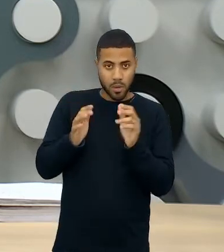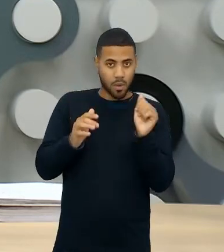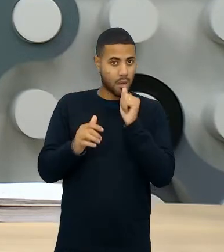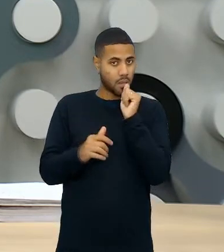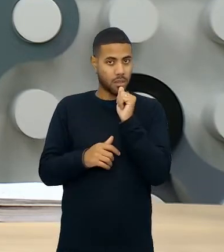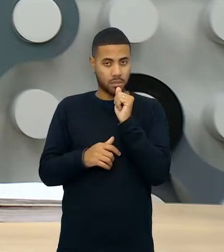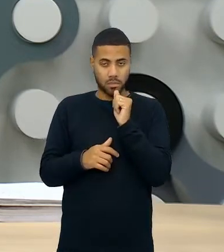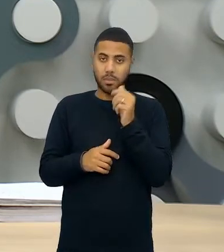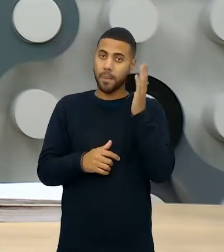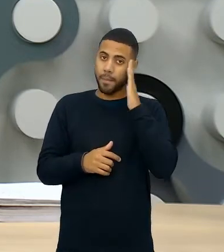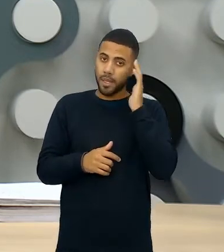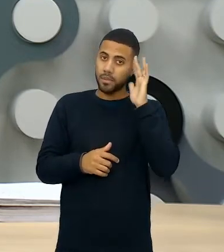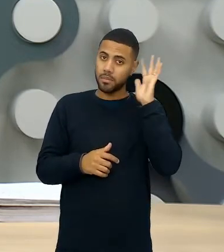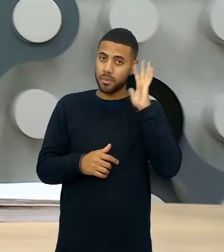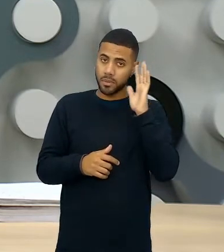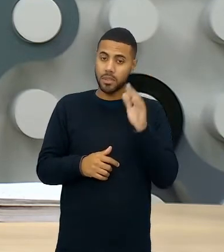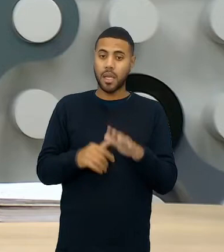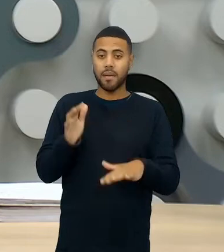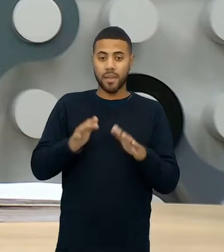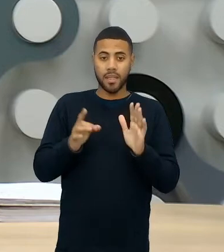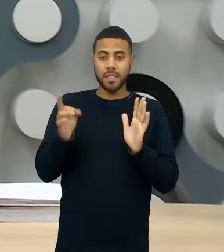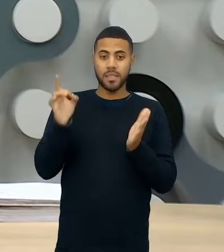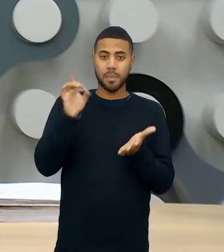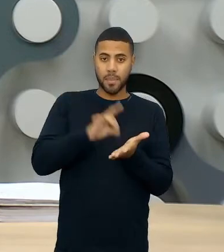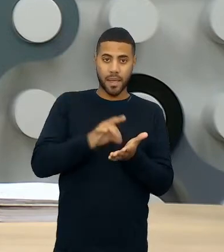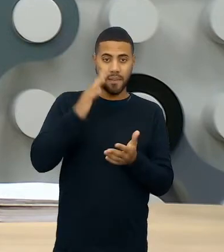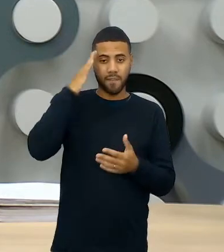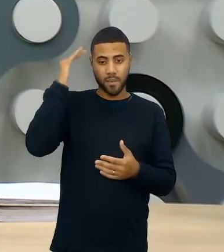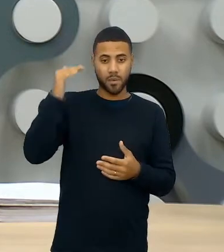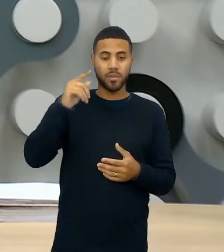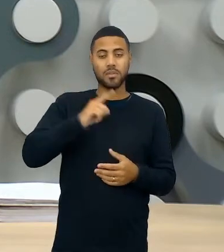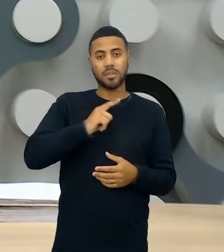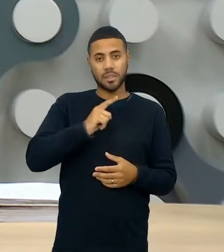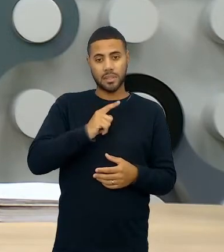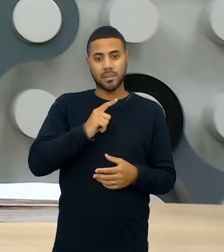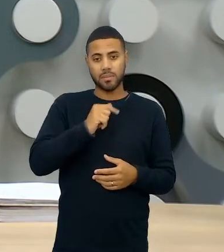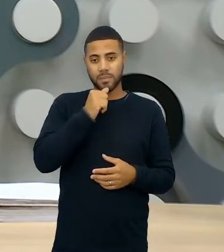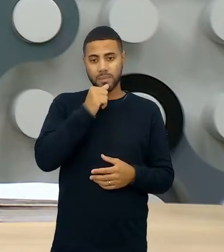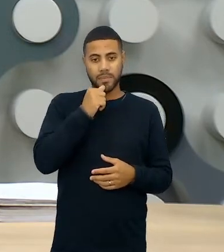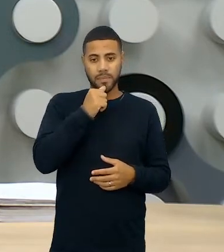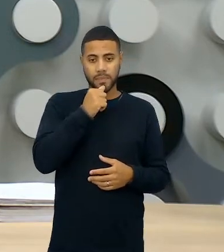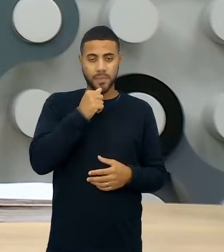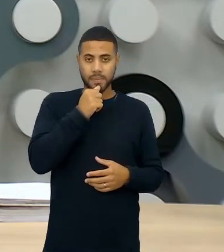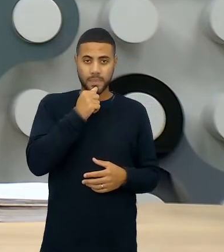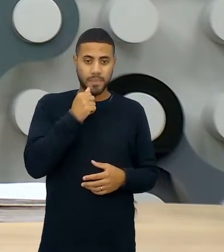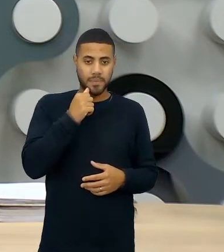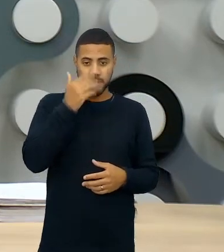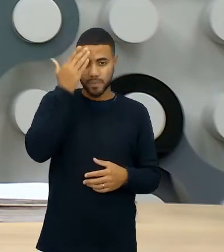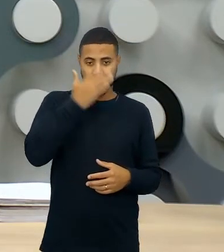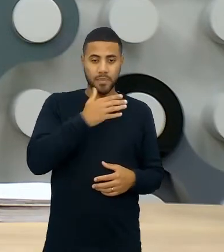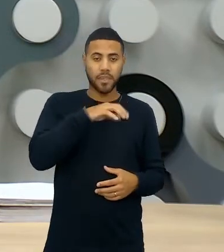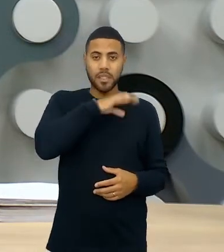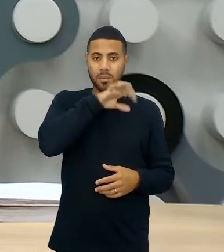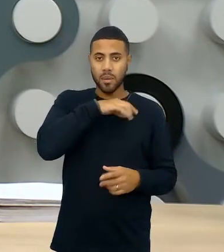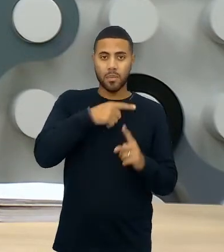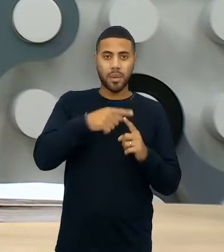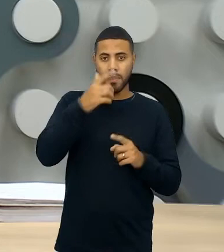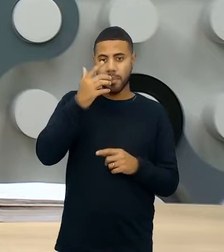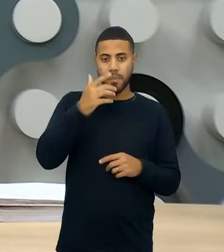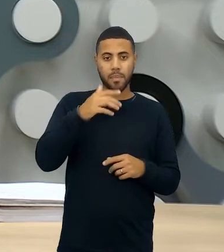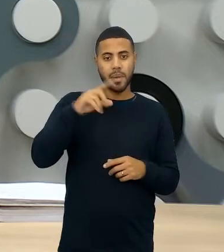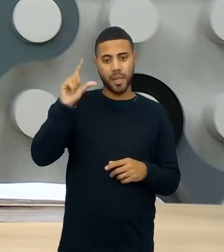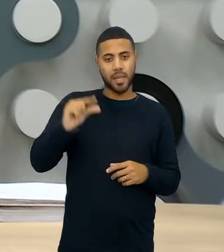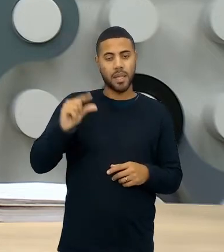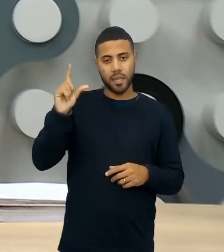Cabe pensar, tem marcas grandes aí que utilizavam, se beneficiavam de testes animais por ser mais barato ali do que